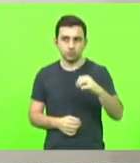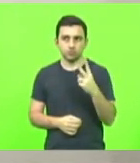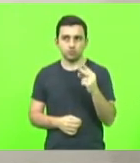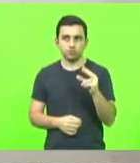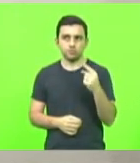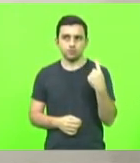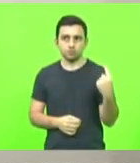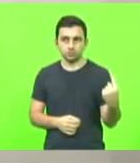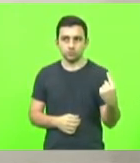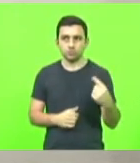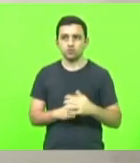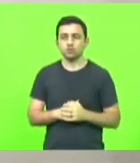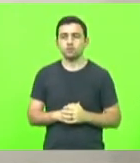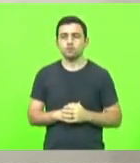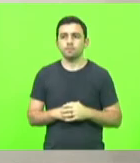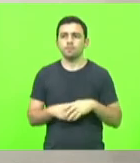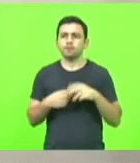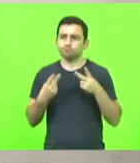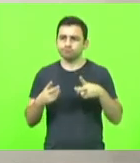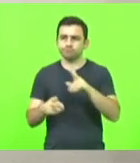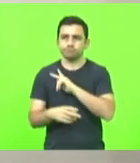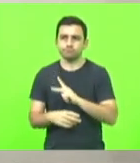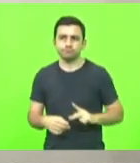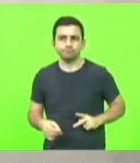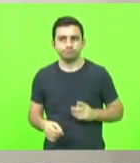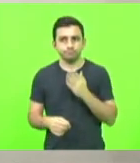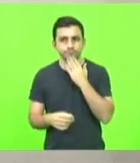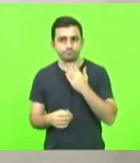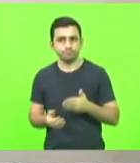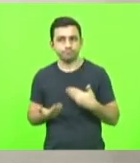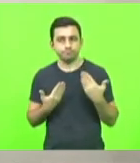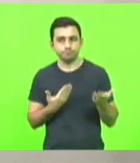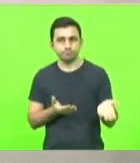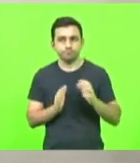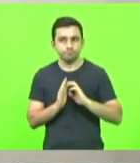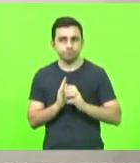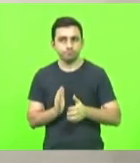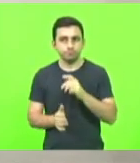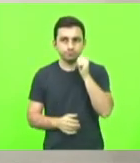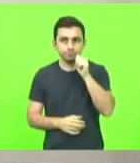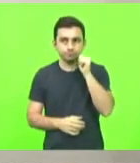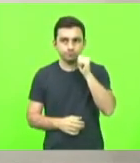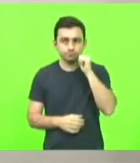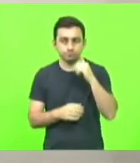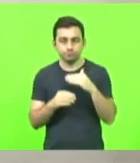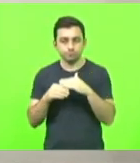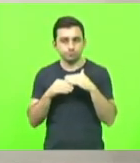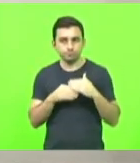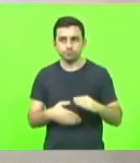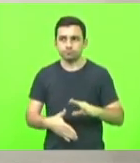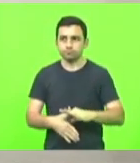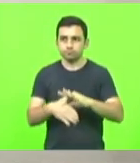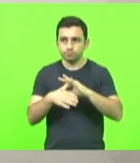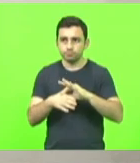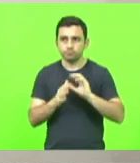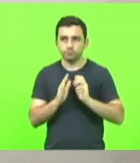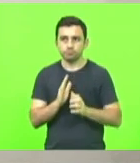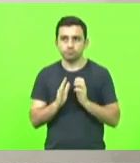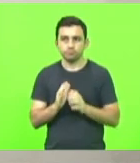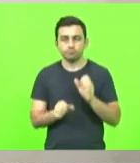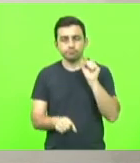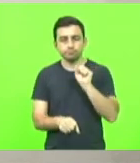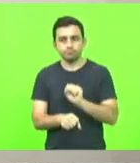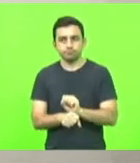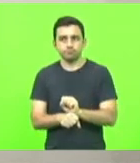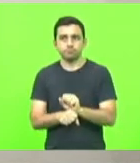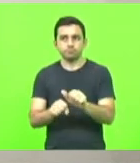a 2189/2021. Ato contínuo, senhor presidente, por solicitação da bancada feminina, com aquiescência dos líderes dos partidos, suspendeu